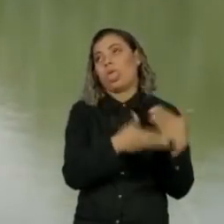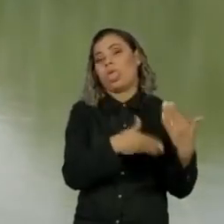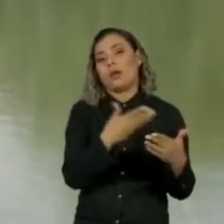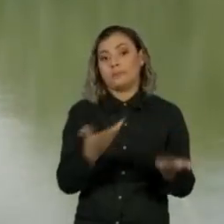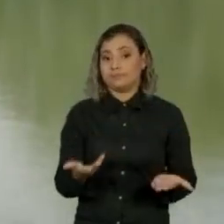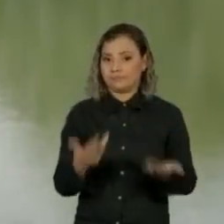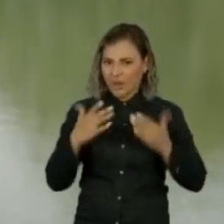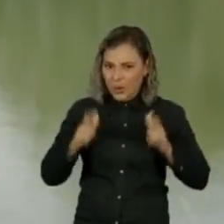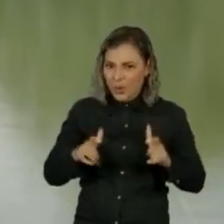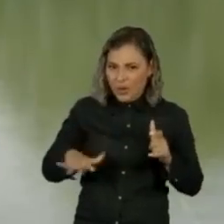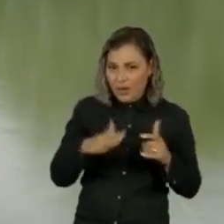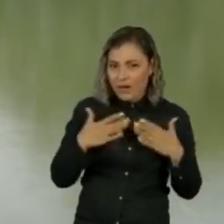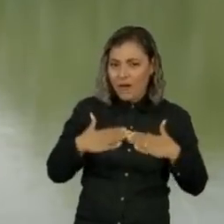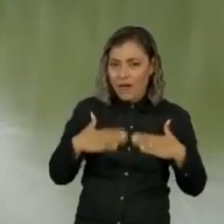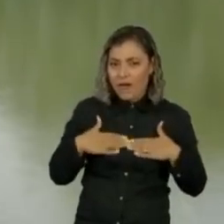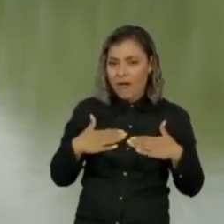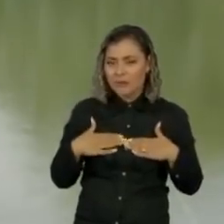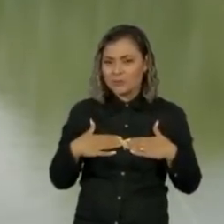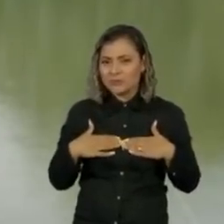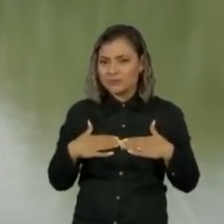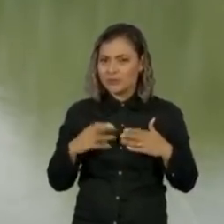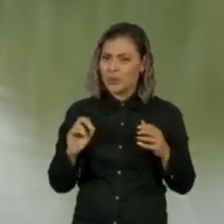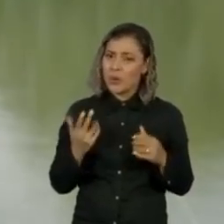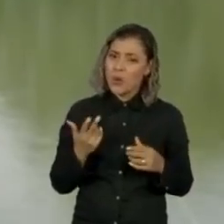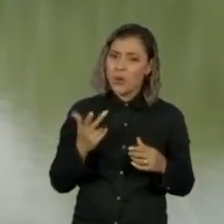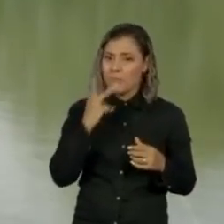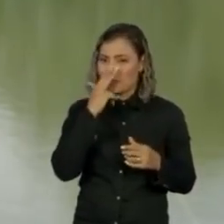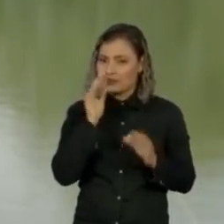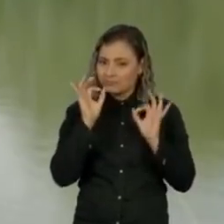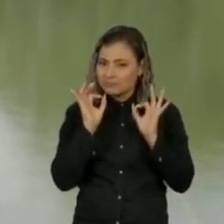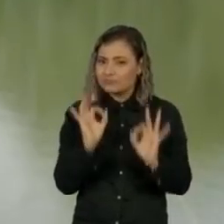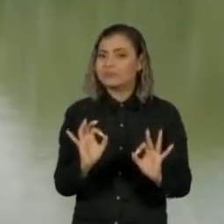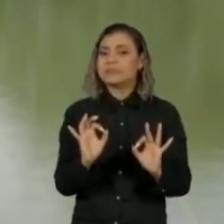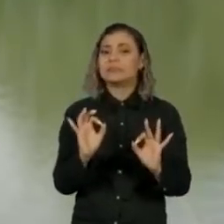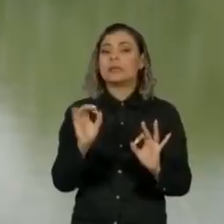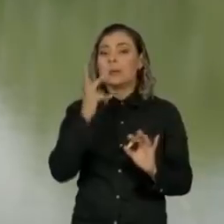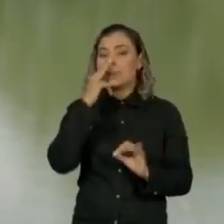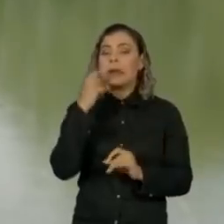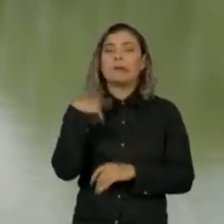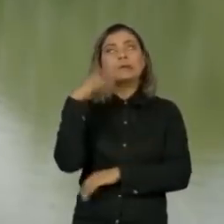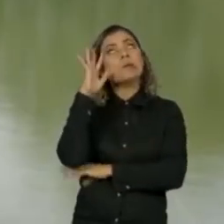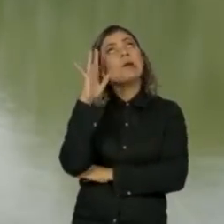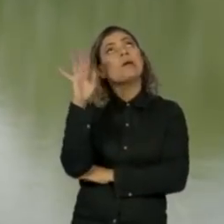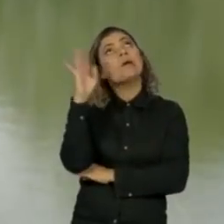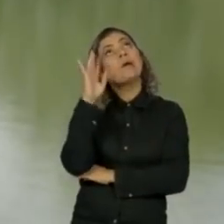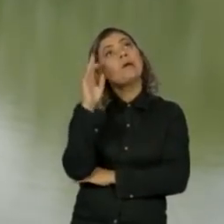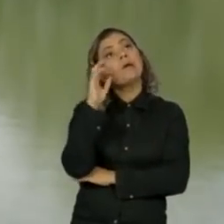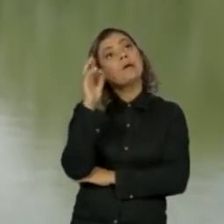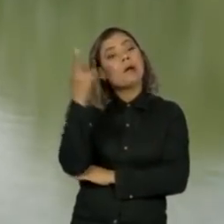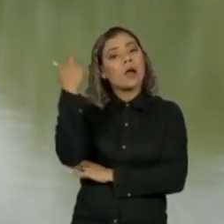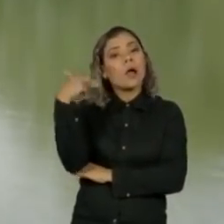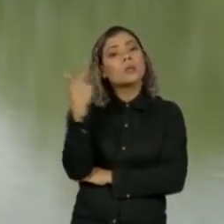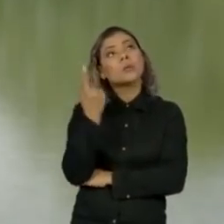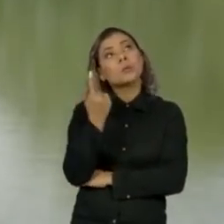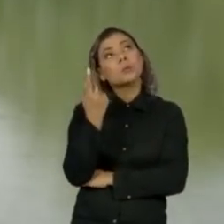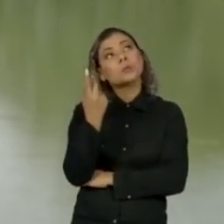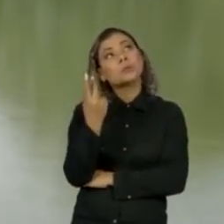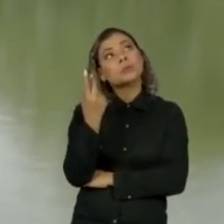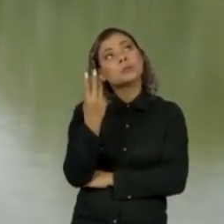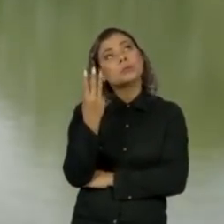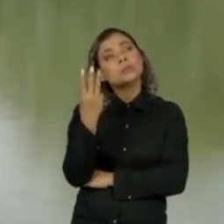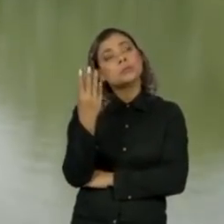lugares calmos, tranquilos, nem carneirinhos suficientes para serem contados quando o problema para dormir é